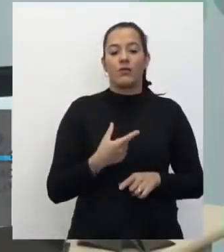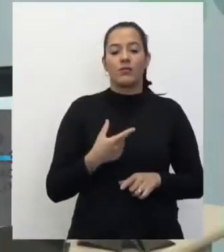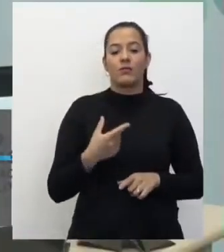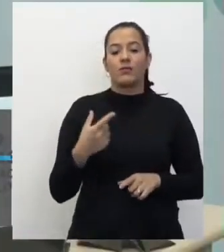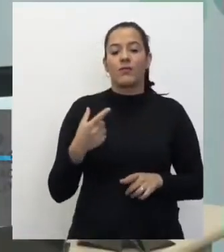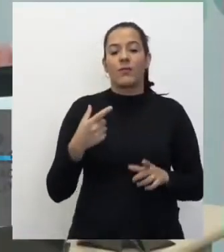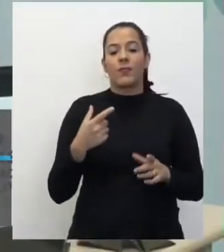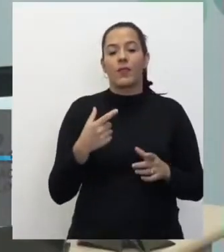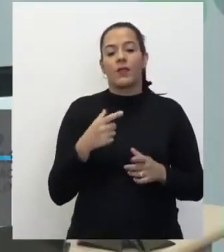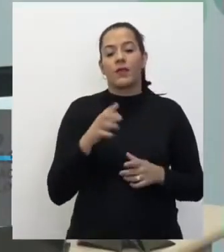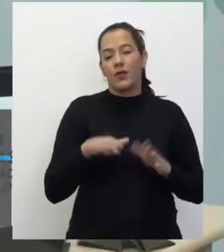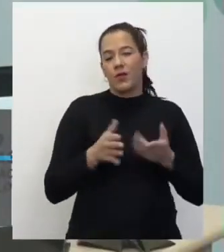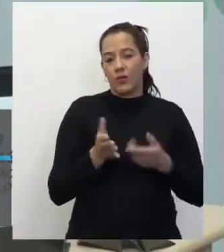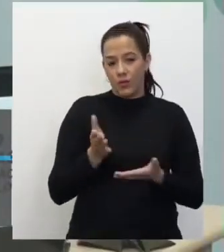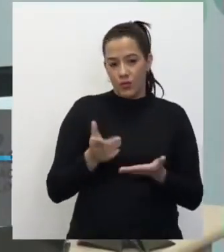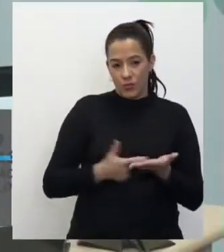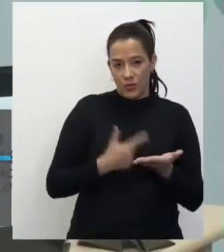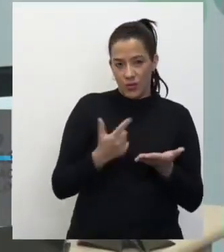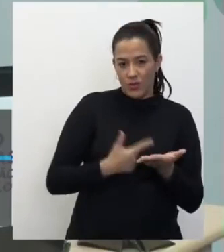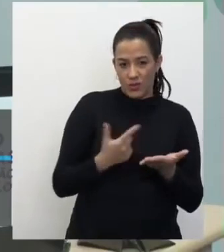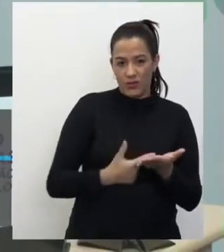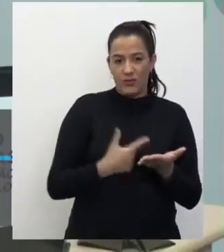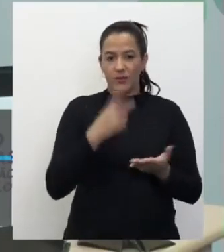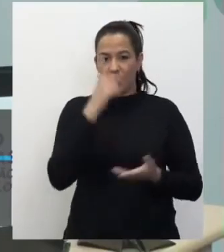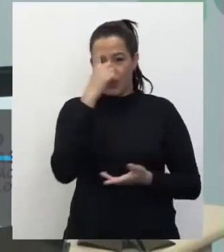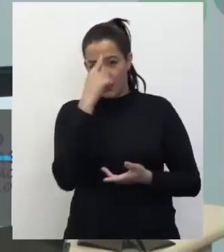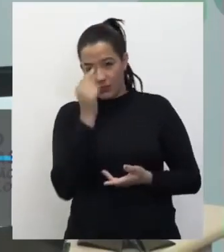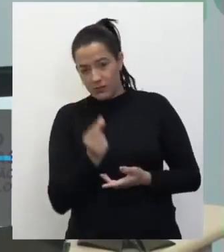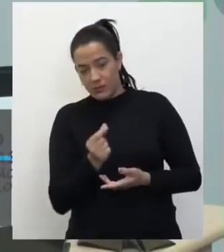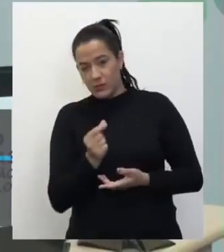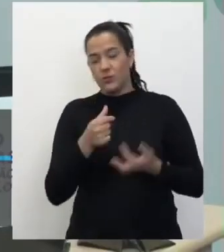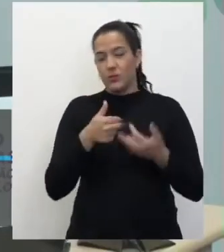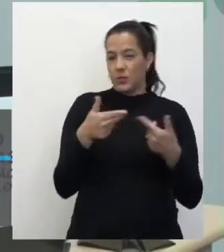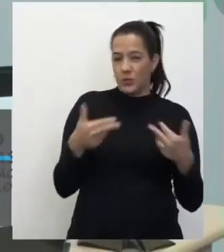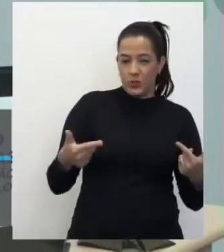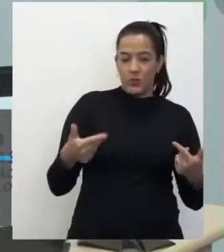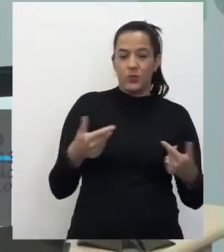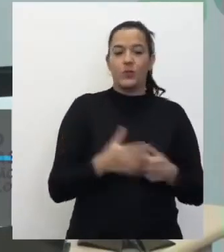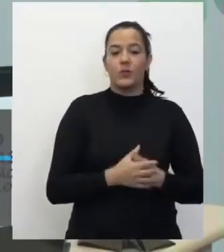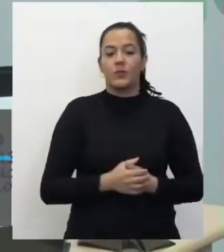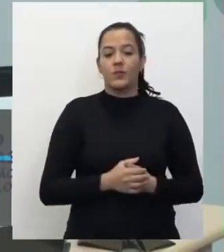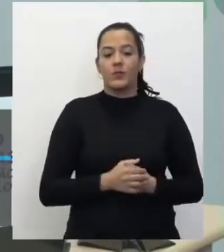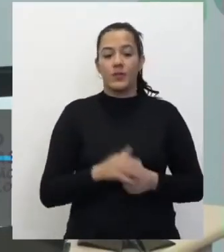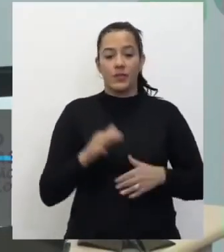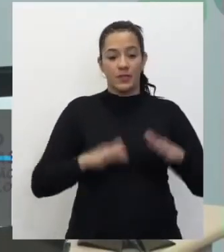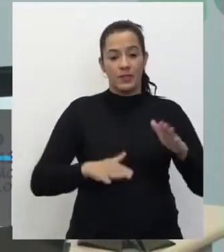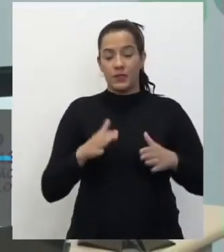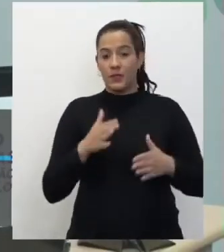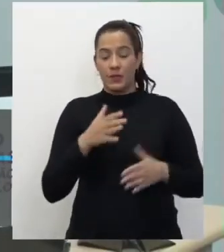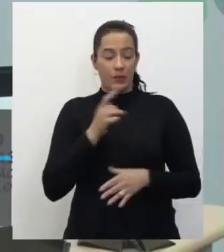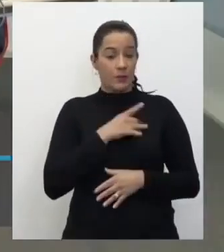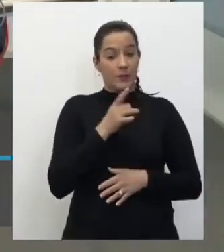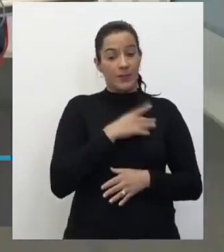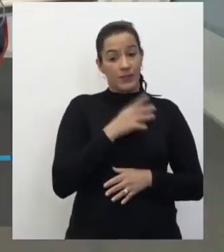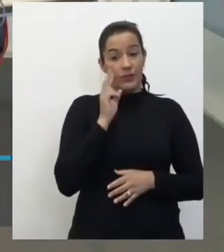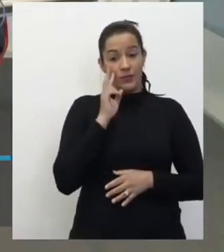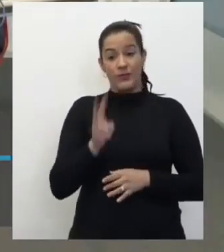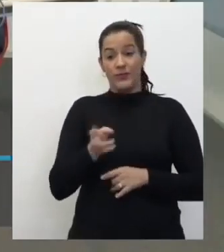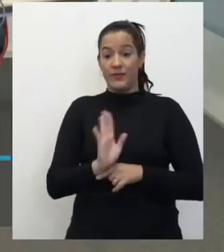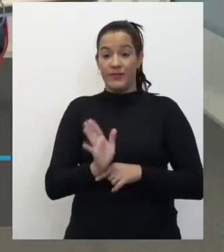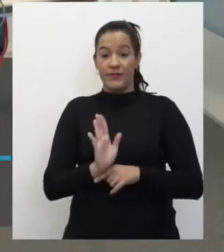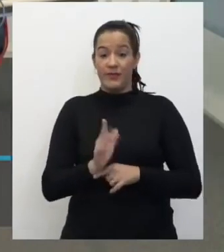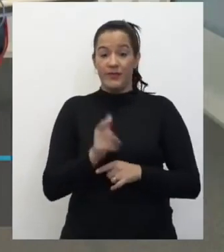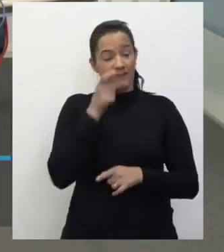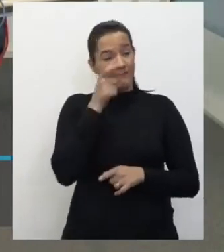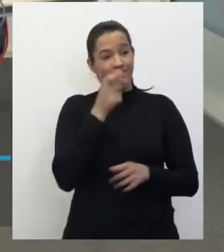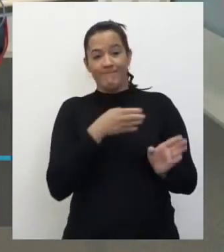livro em si já é meio sombrio, já tem esse negócio de bruxa e tal. E aí quando você vai ver, eu tenho pânico de filme de terror, Mônica. Ah, eu adoro. Então, eu morro de